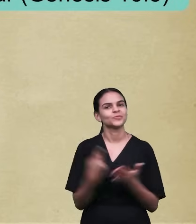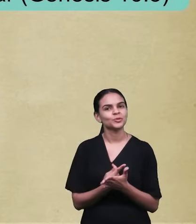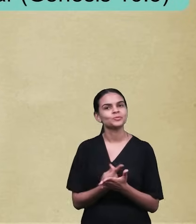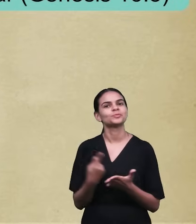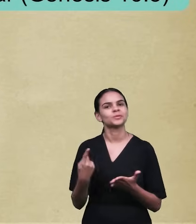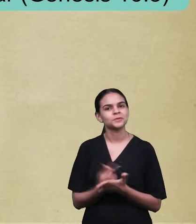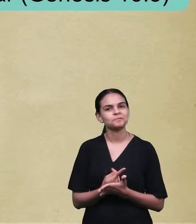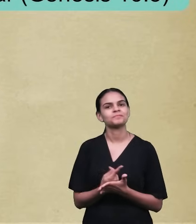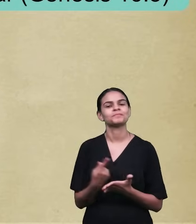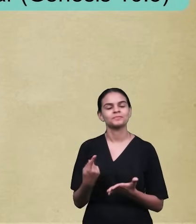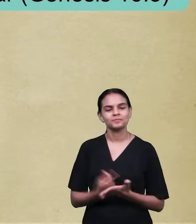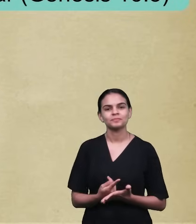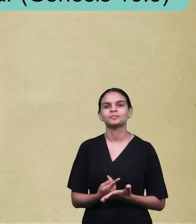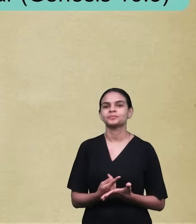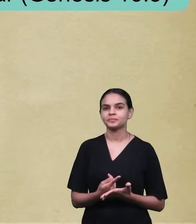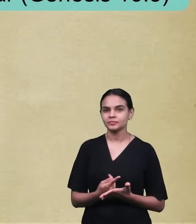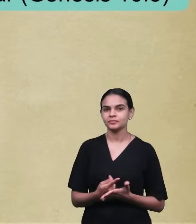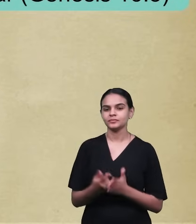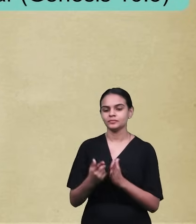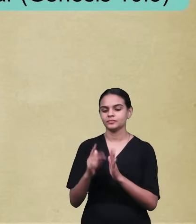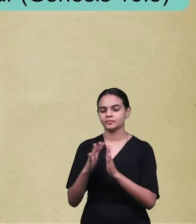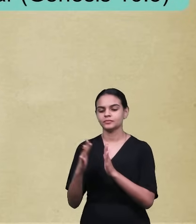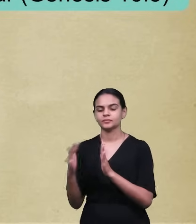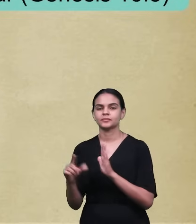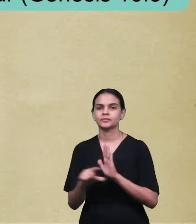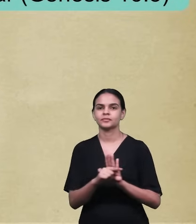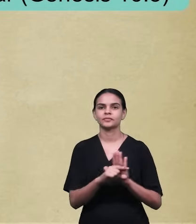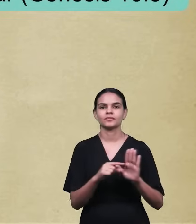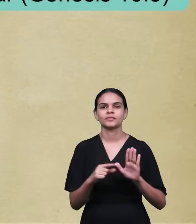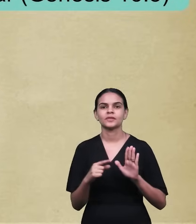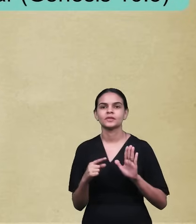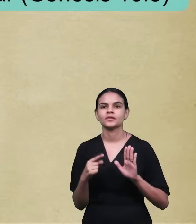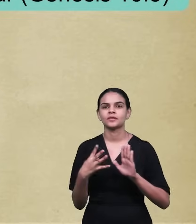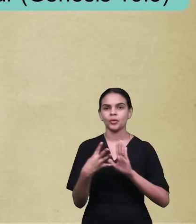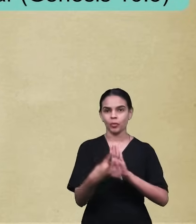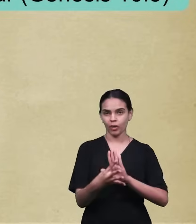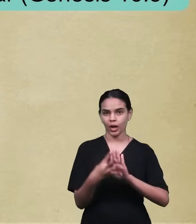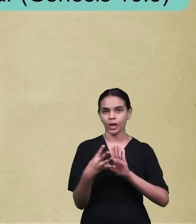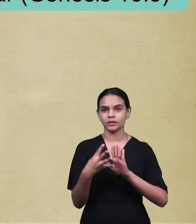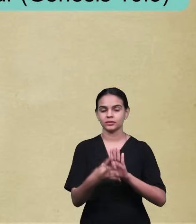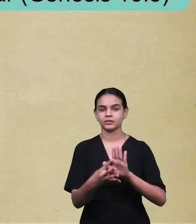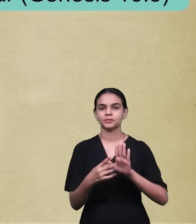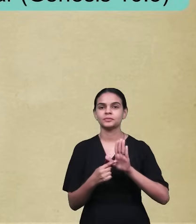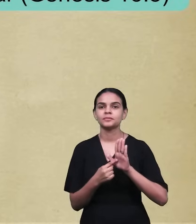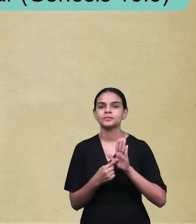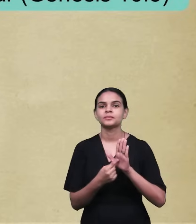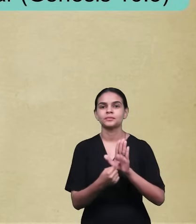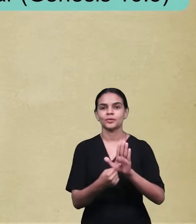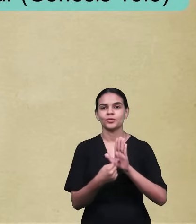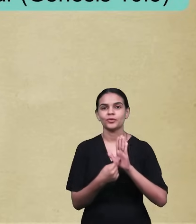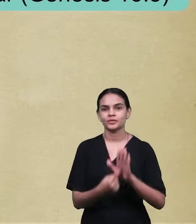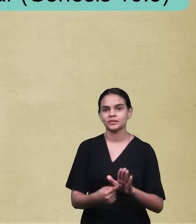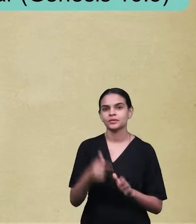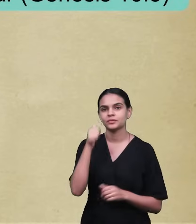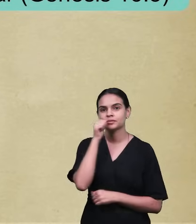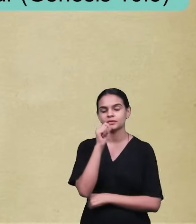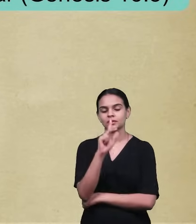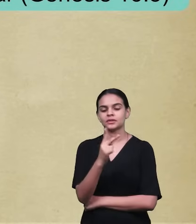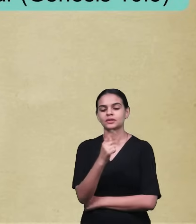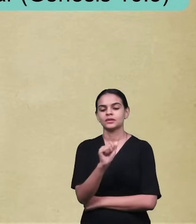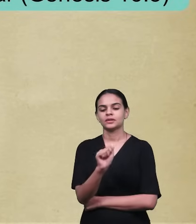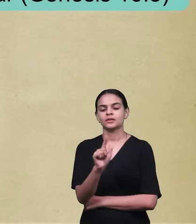gerações. Agora no versículo 4 e 6, o momento em que Agar foge,